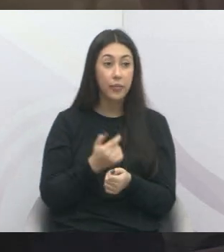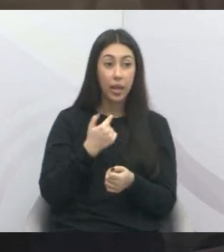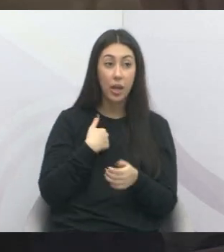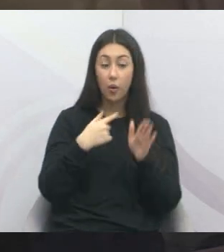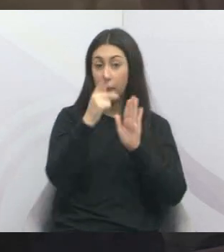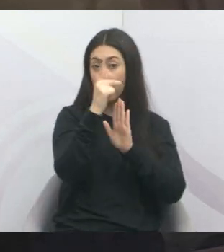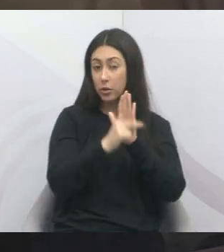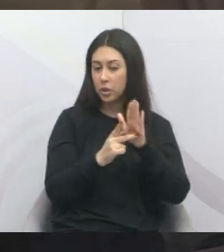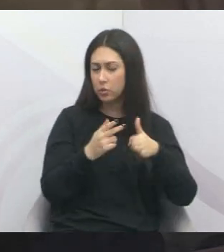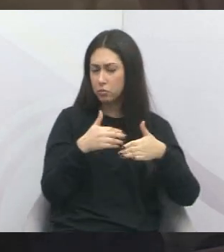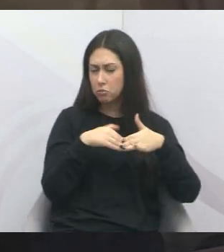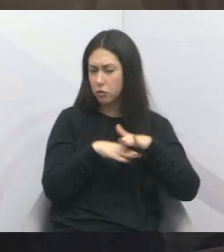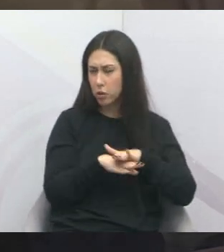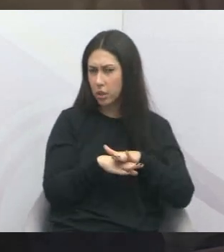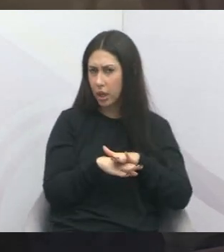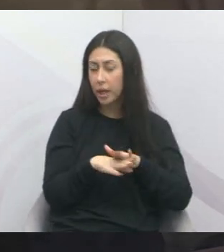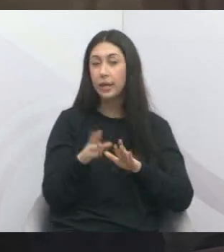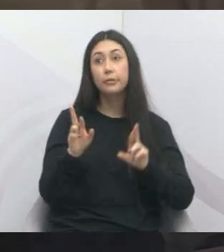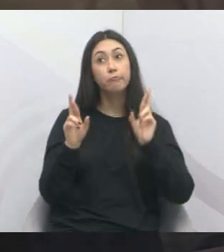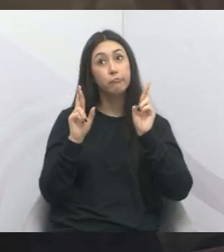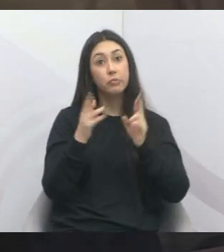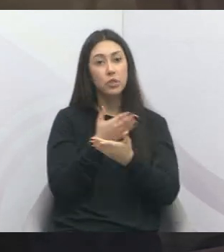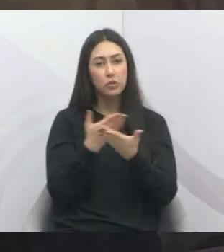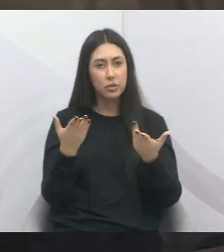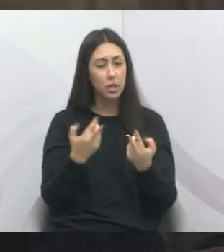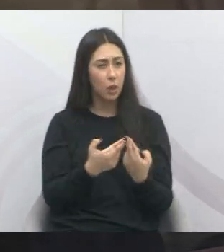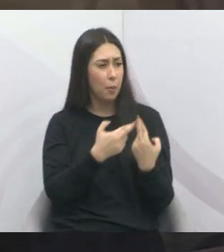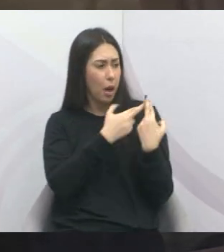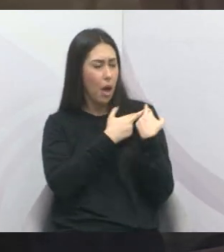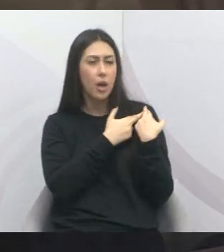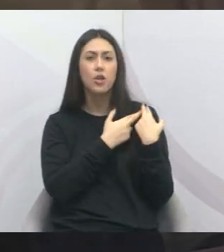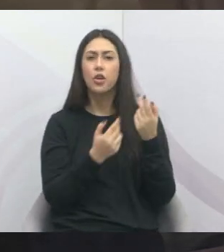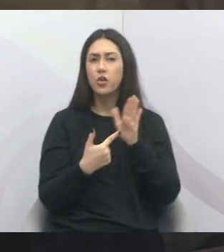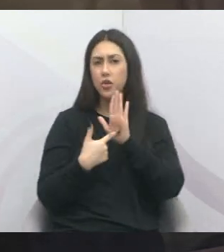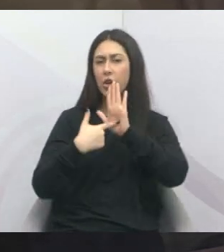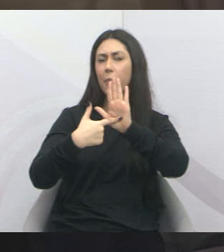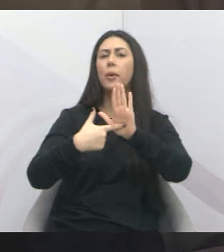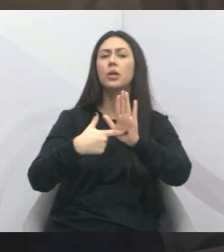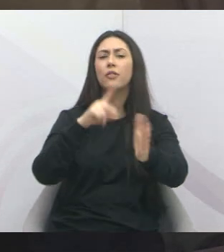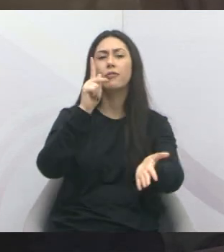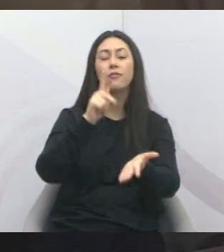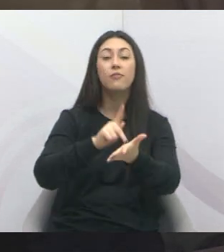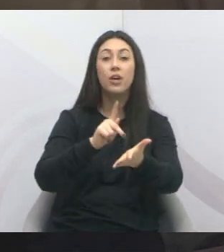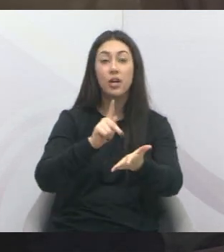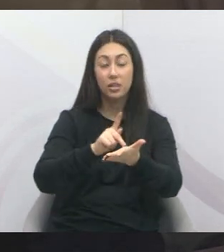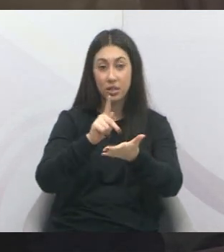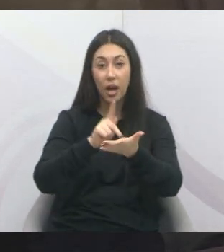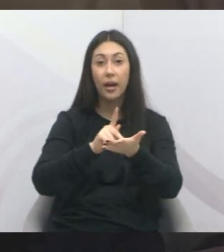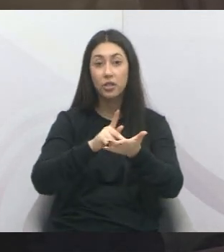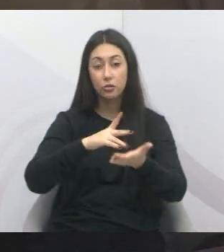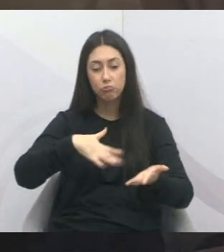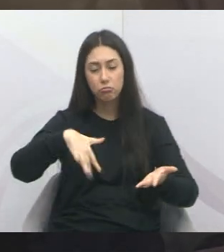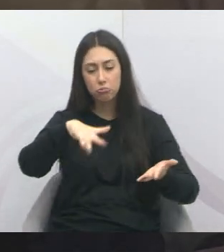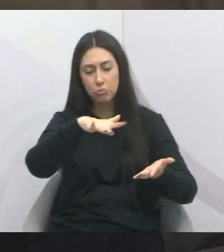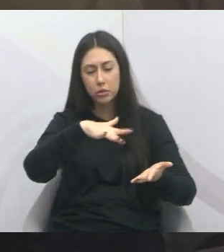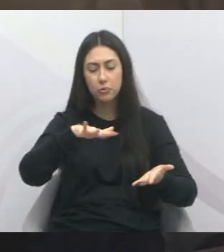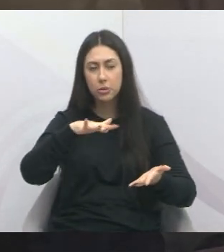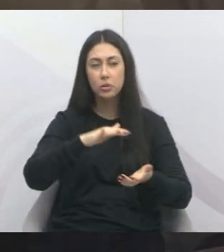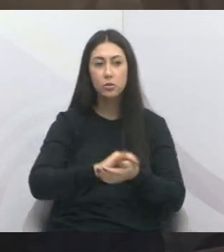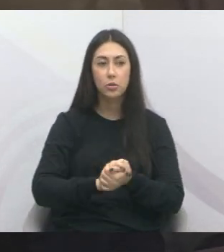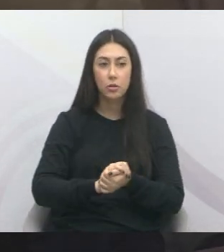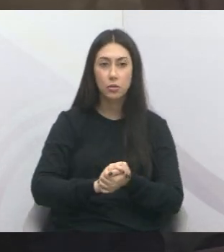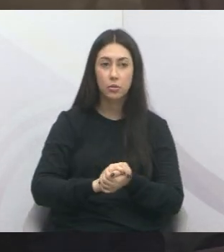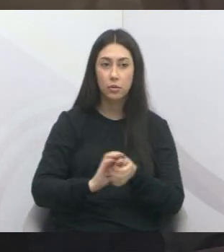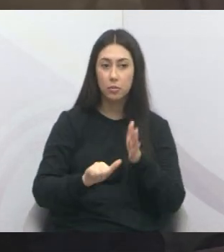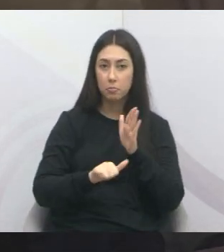meu projeto por enquanto e que vocês tomem frente disso aí para dar mais transparência aos munícipes dessa cidade. Esse é o